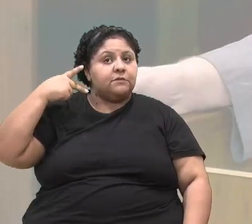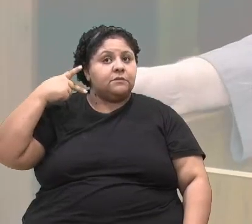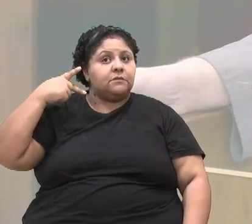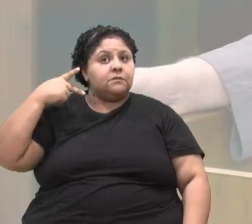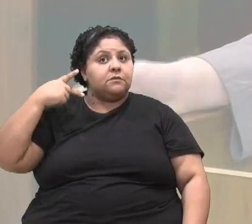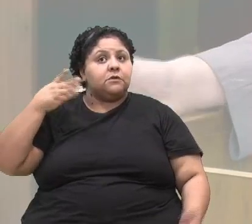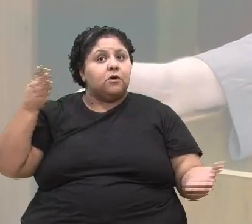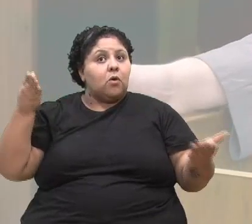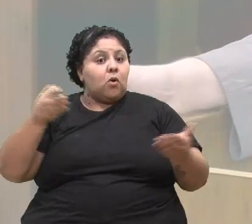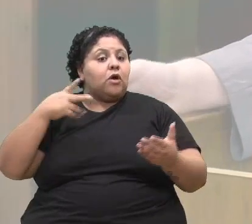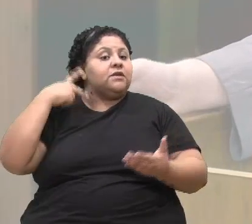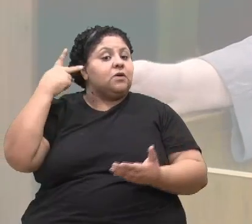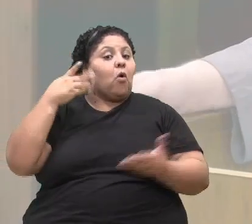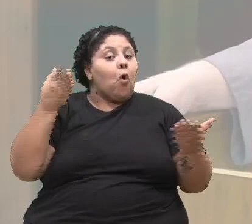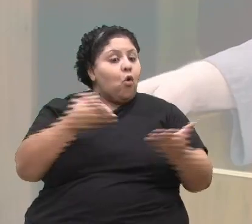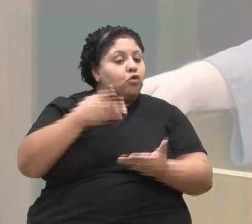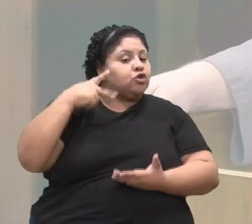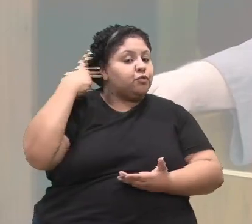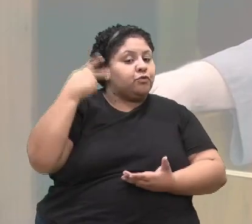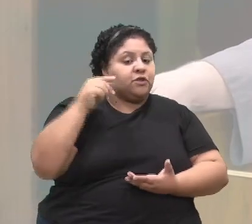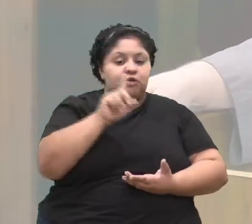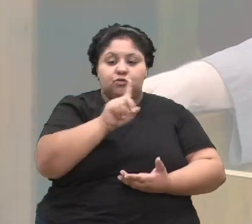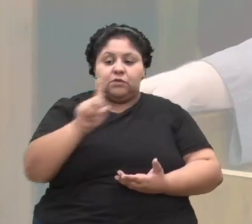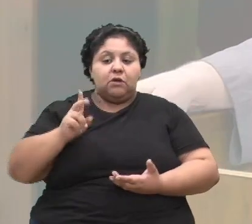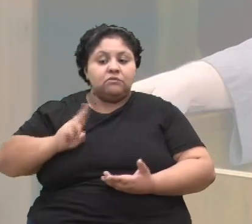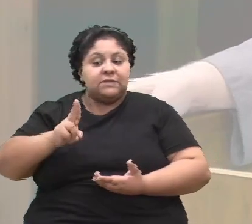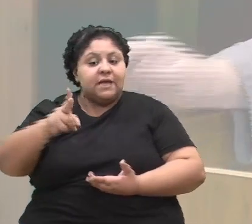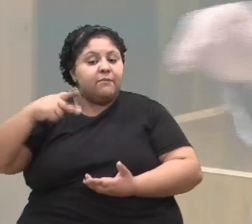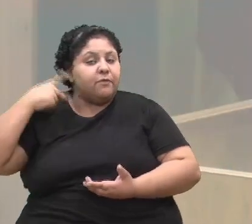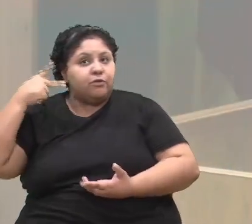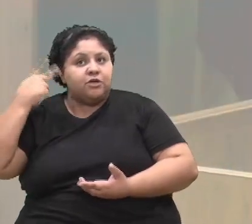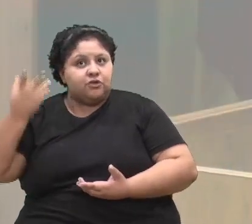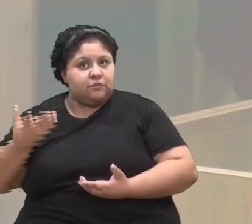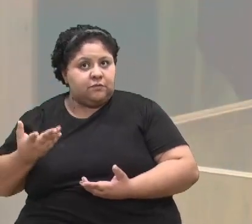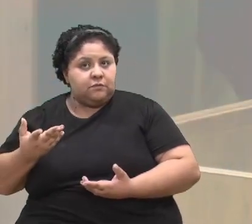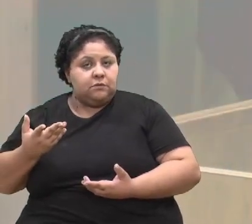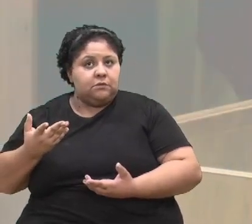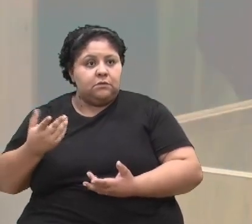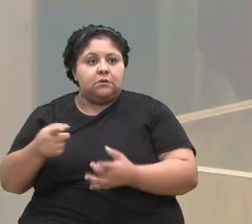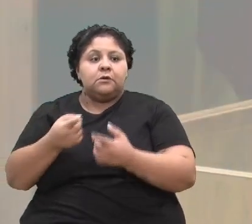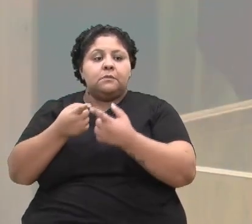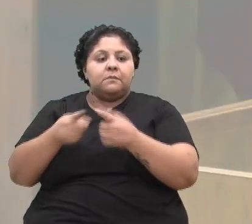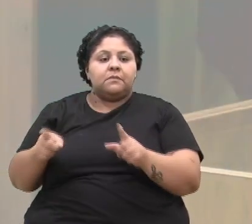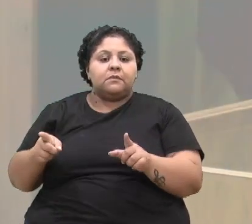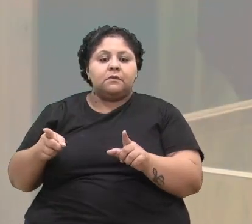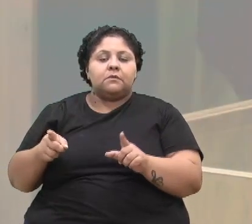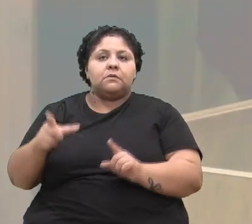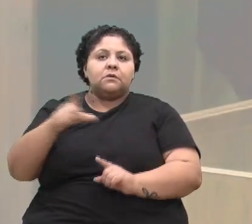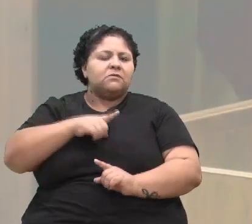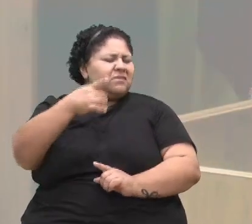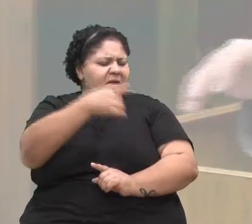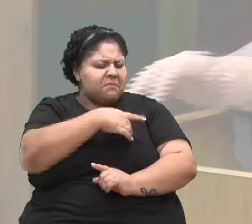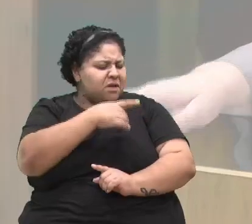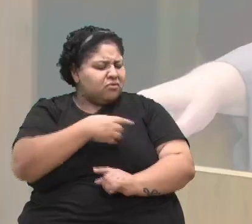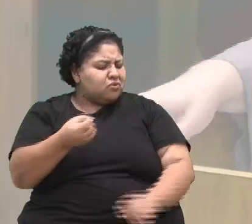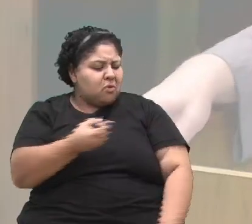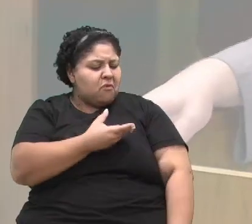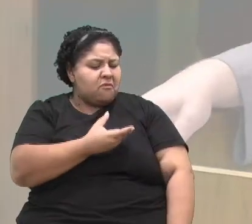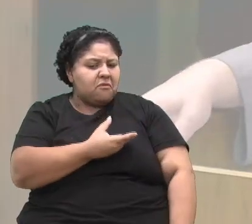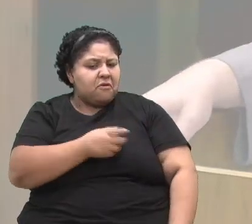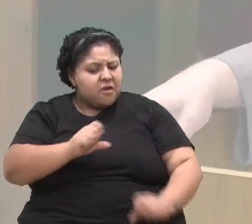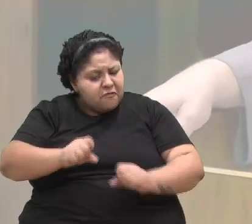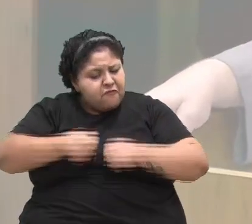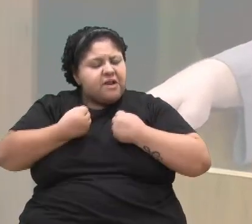Estamos políticos, não somos políticos, no caso nosso é a primeira vez, mas não tenha medo do novo. Em